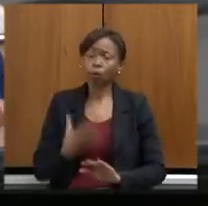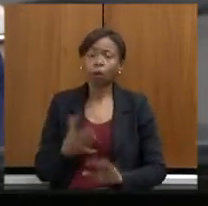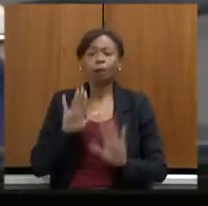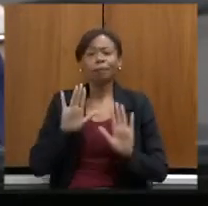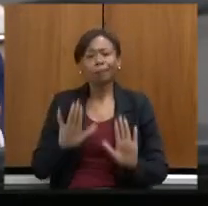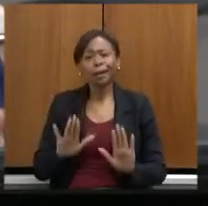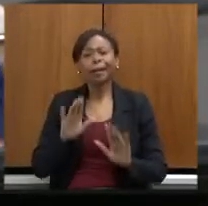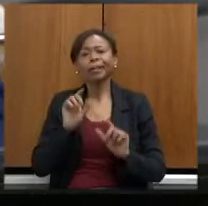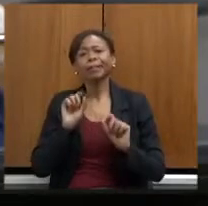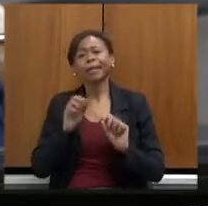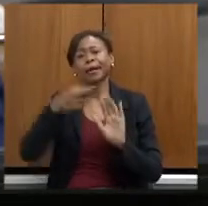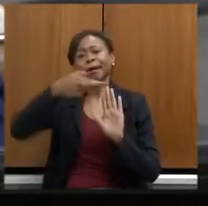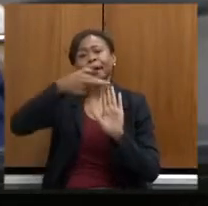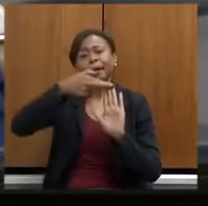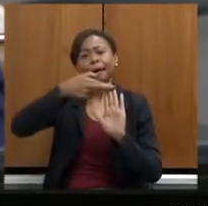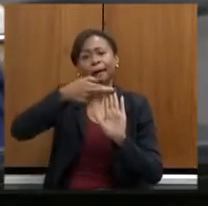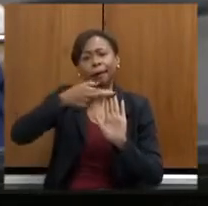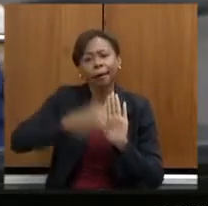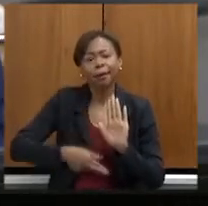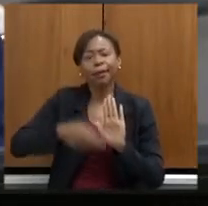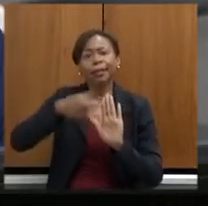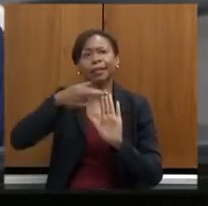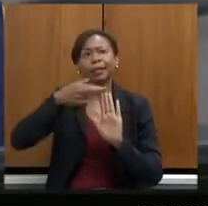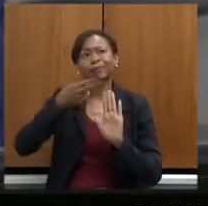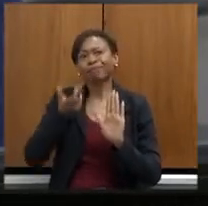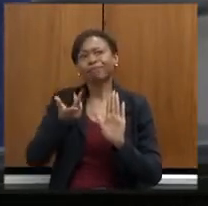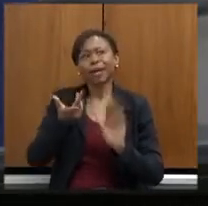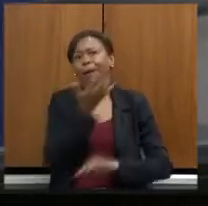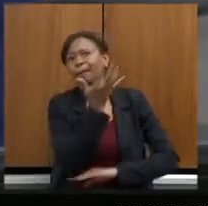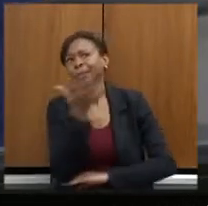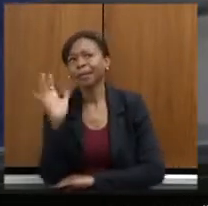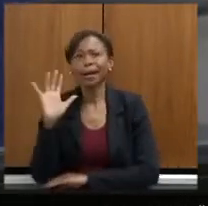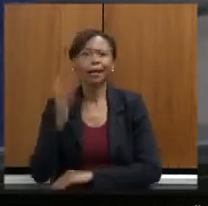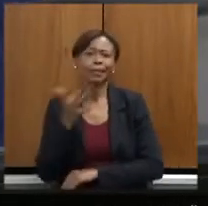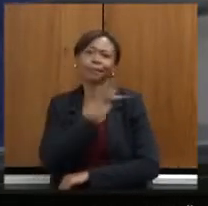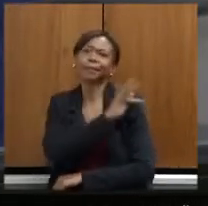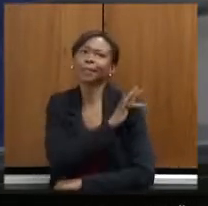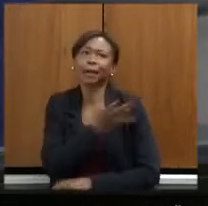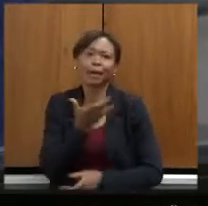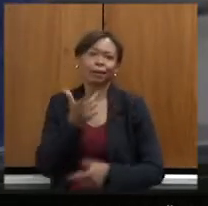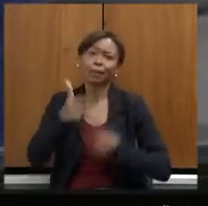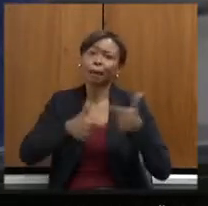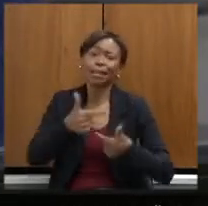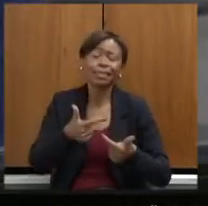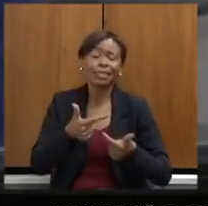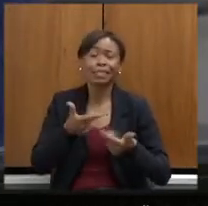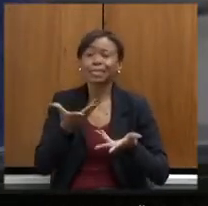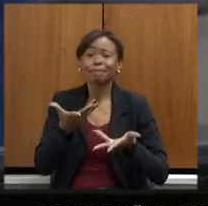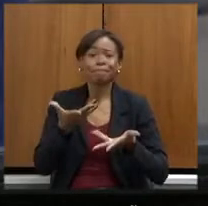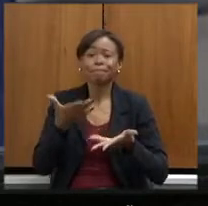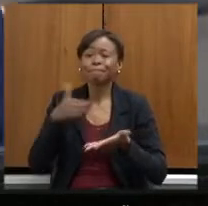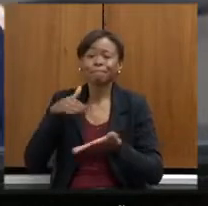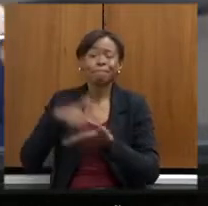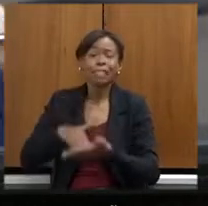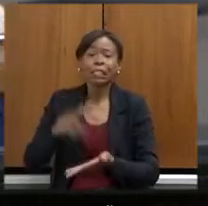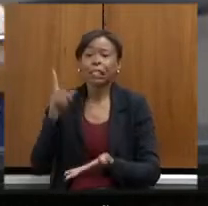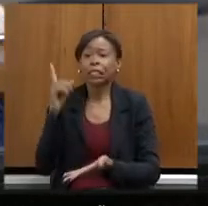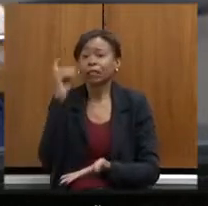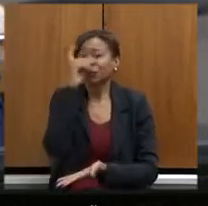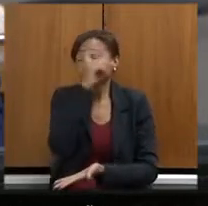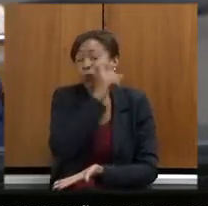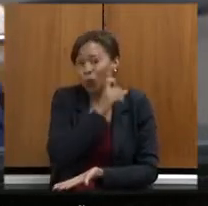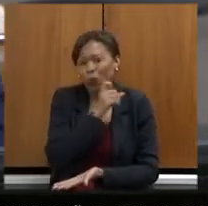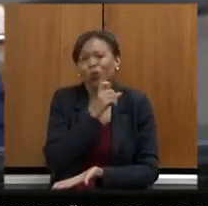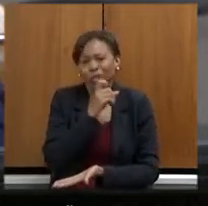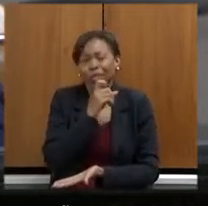fiscais ambientais e trabalhistas às vezes dificulta a vida nossa lá na ponta e nosso papel aqui o governador Romeu Zema